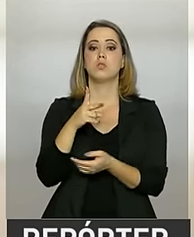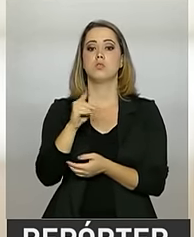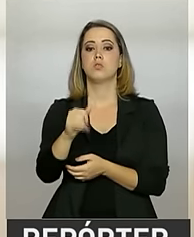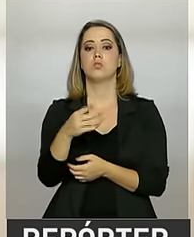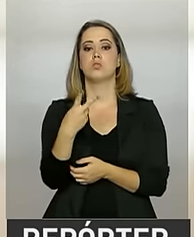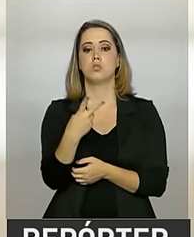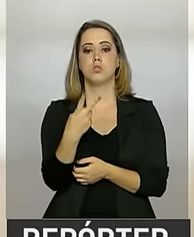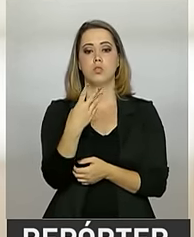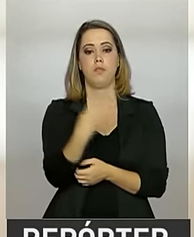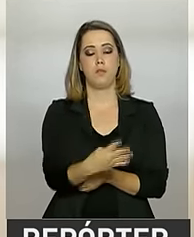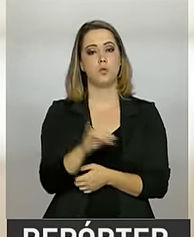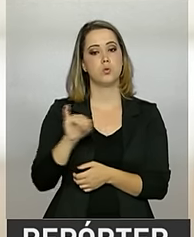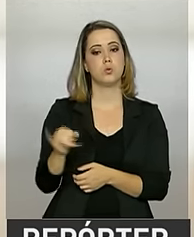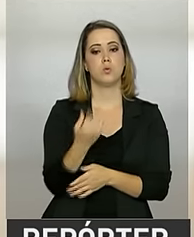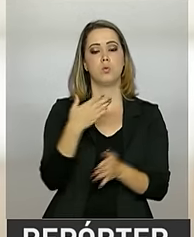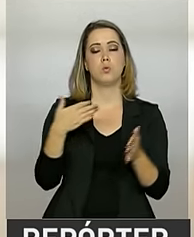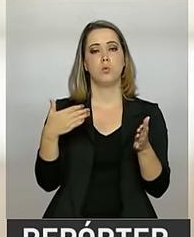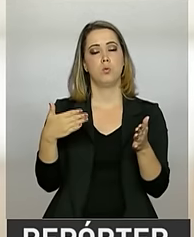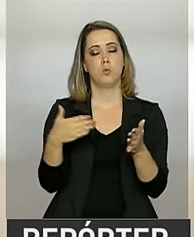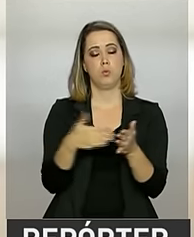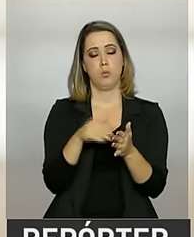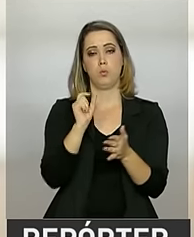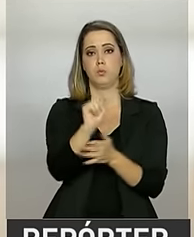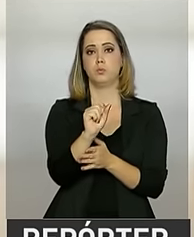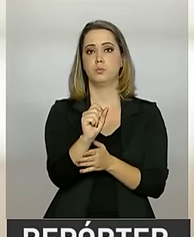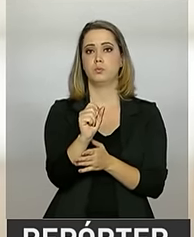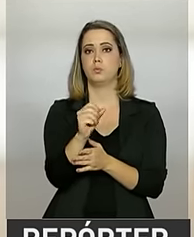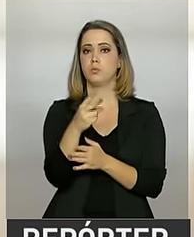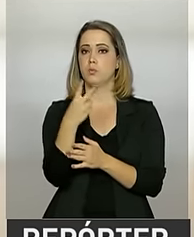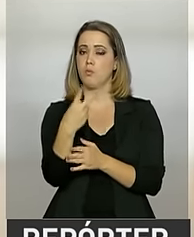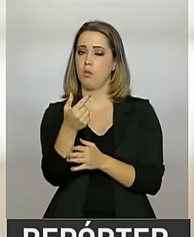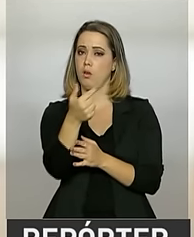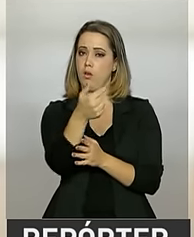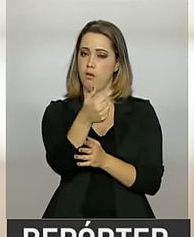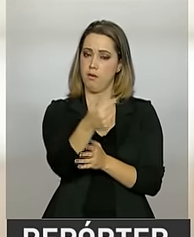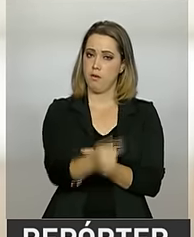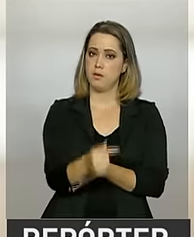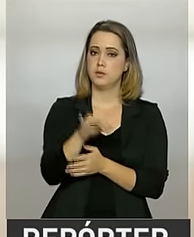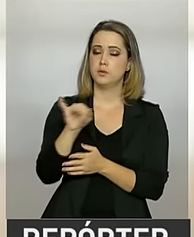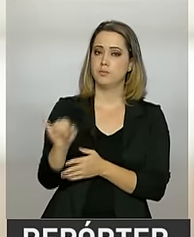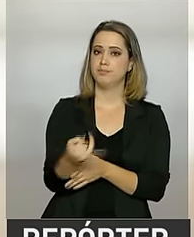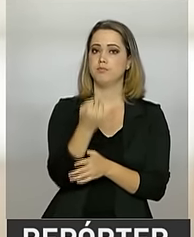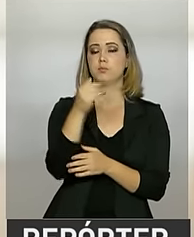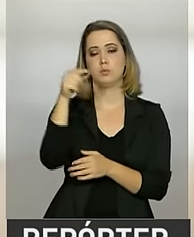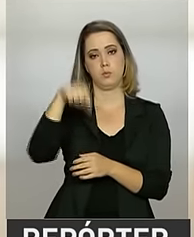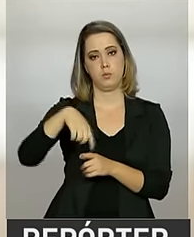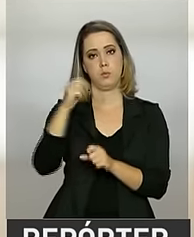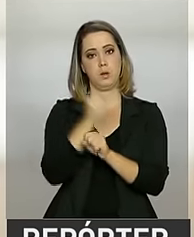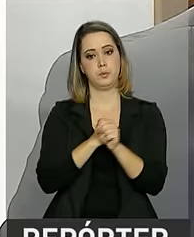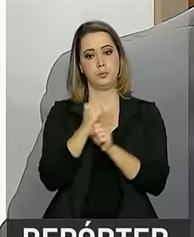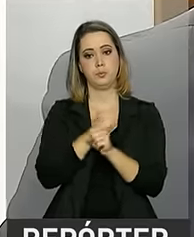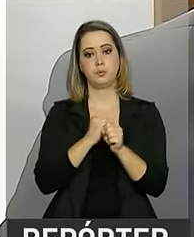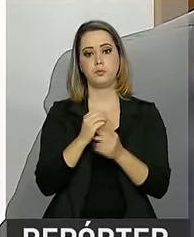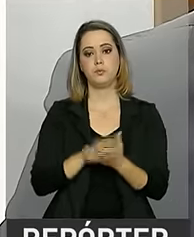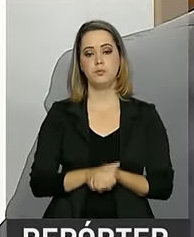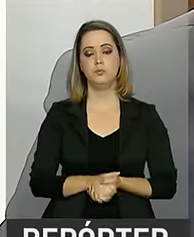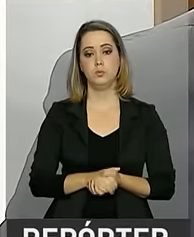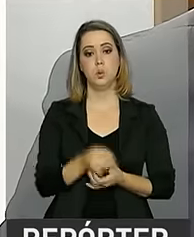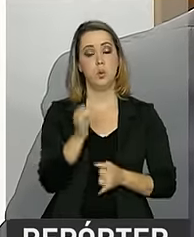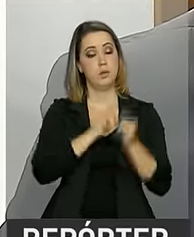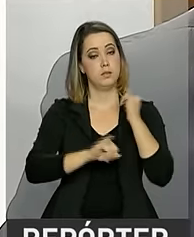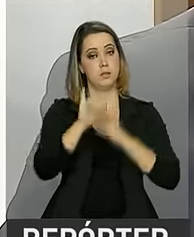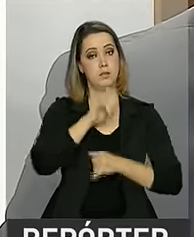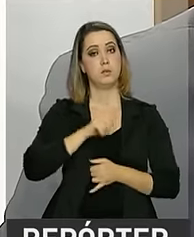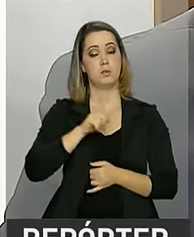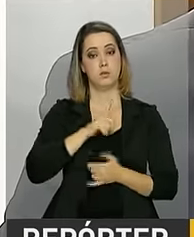de janeiro até às 2 3:59 do dia 27 de janeiro de 2017 com as informações